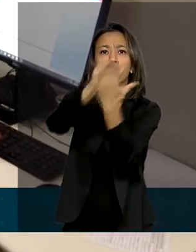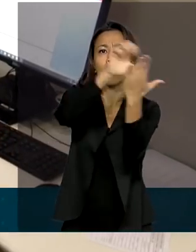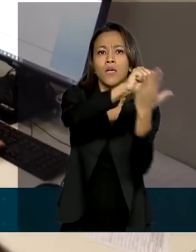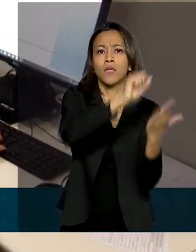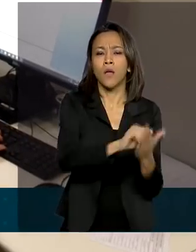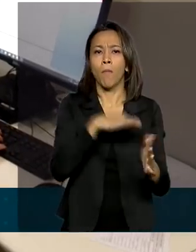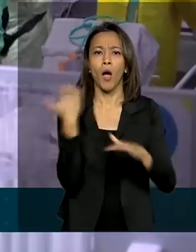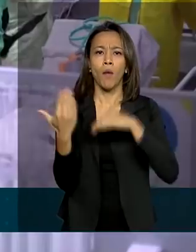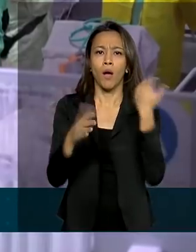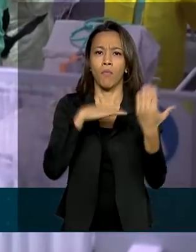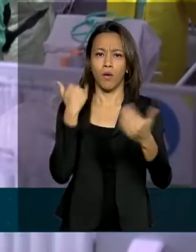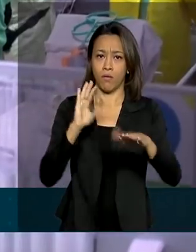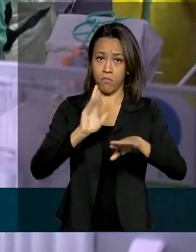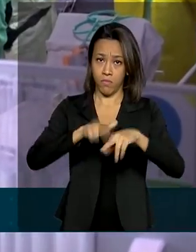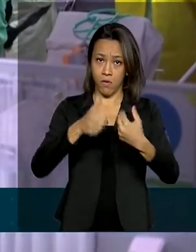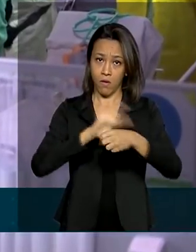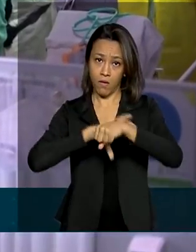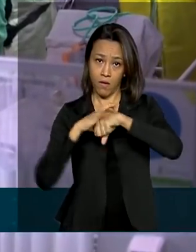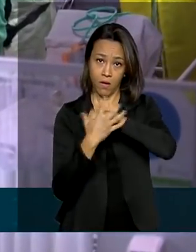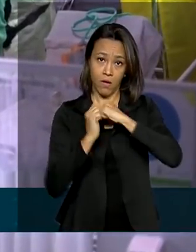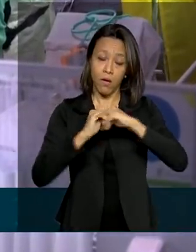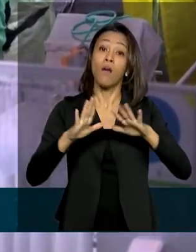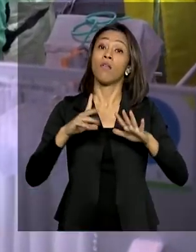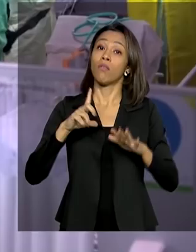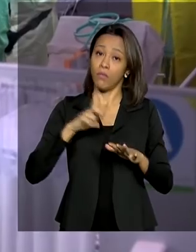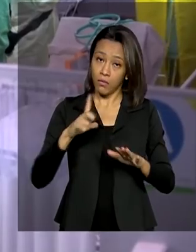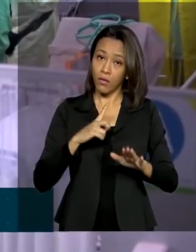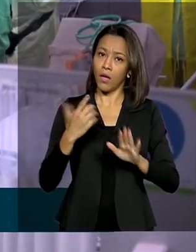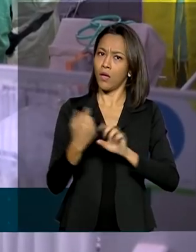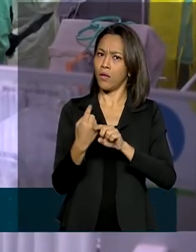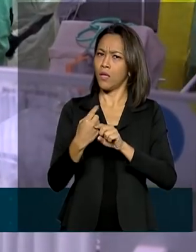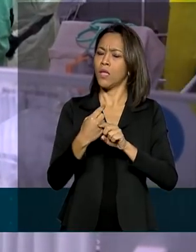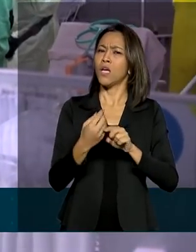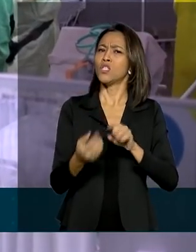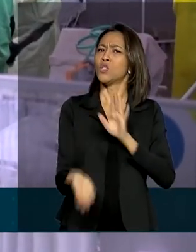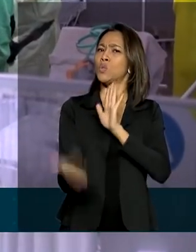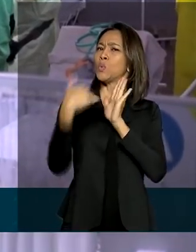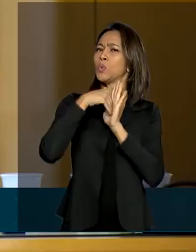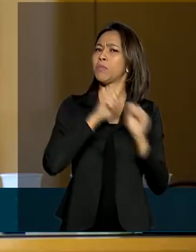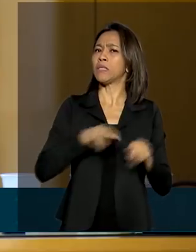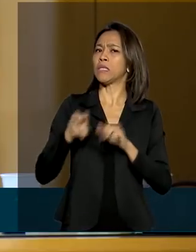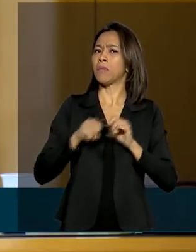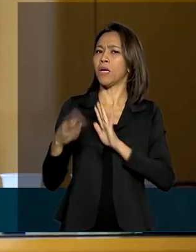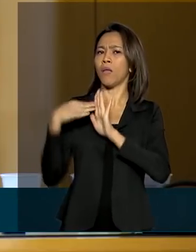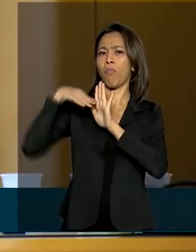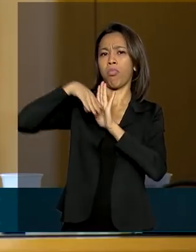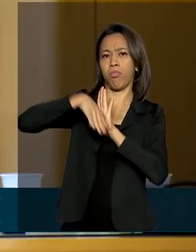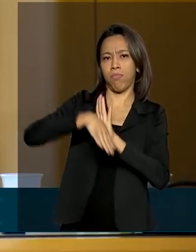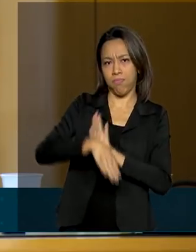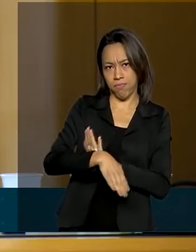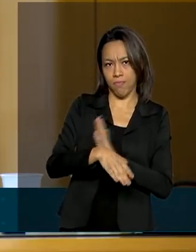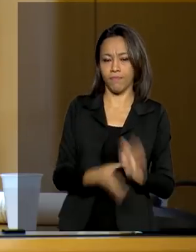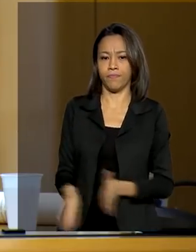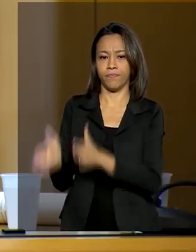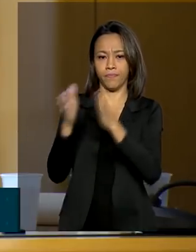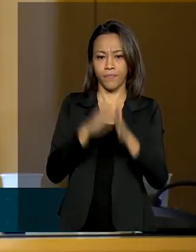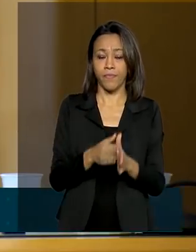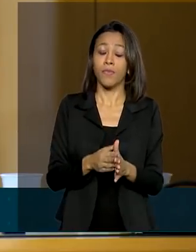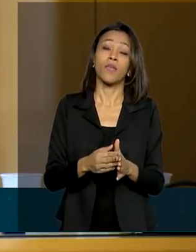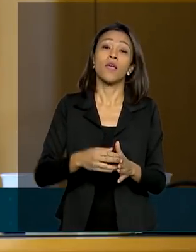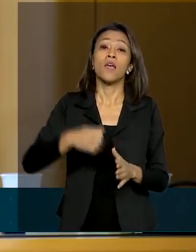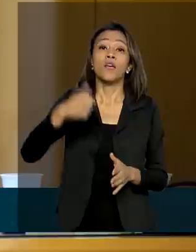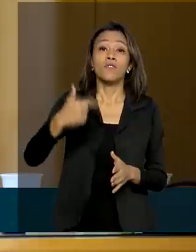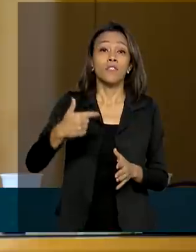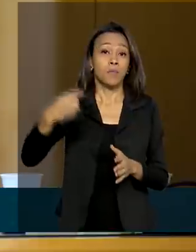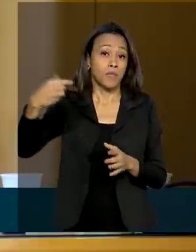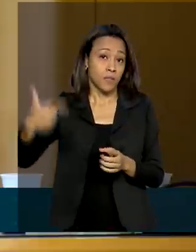por Covid-19 no país vem caindo nas últimas semanas epidemiológicas. Desde a 22ª e 23ª